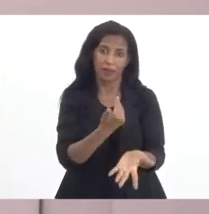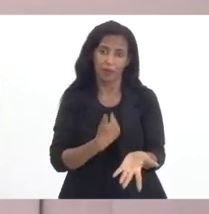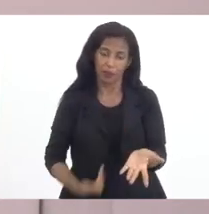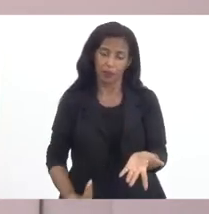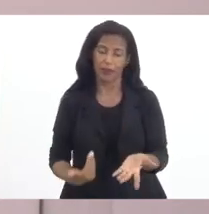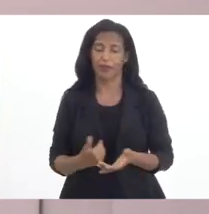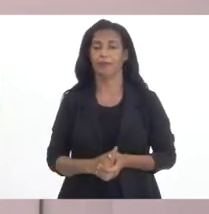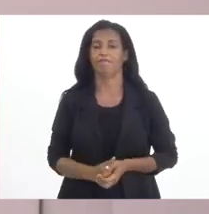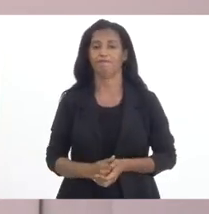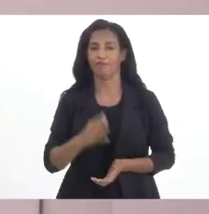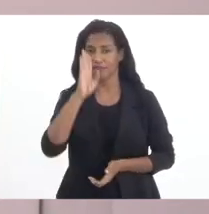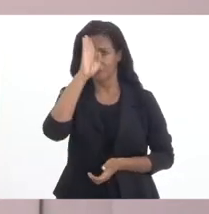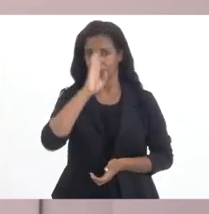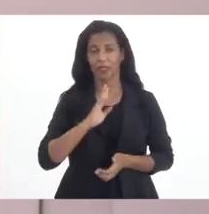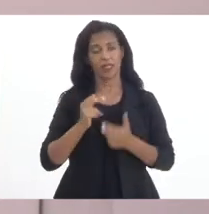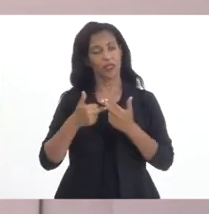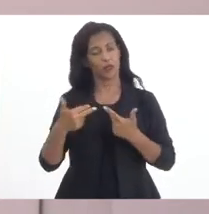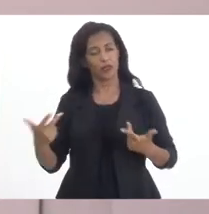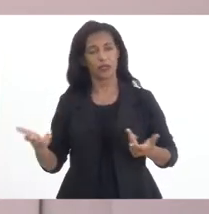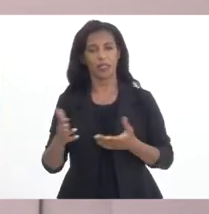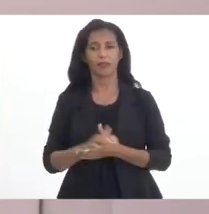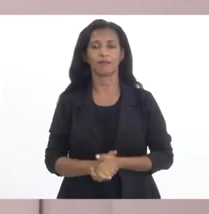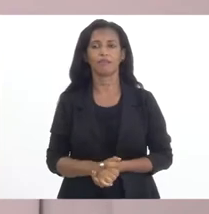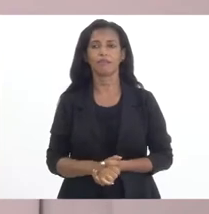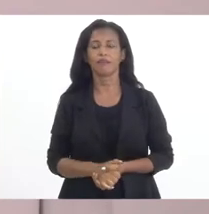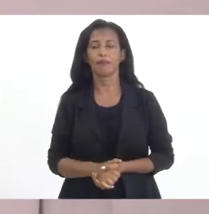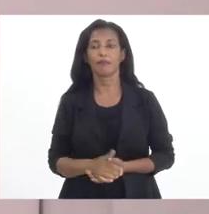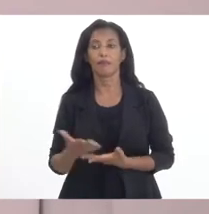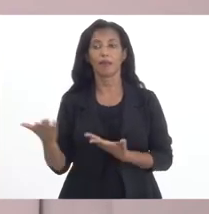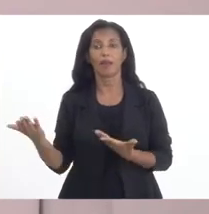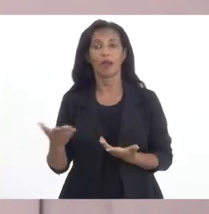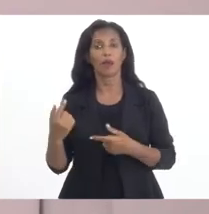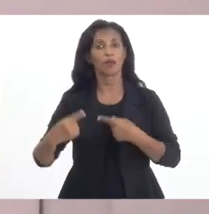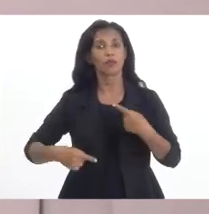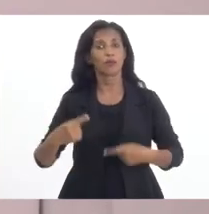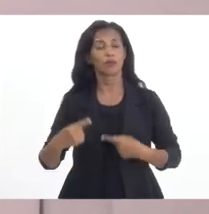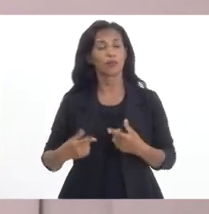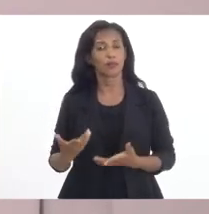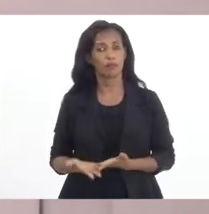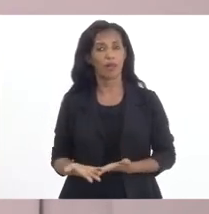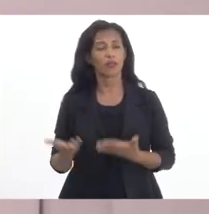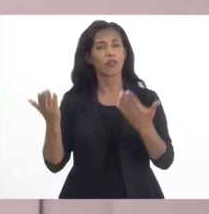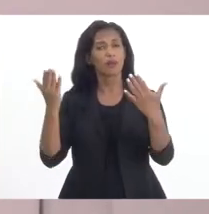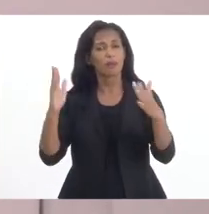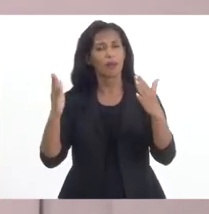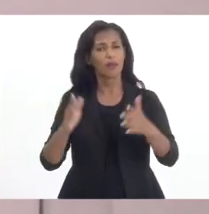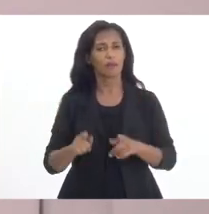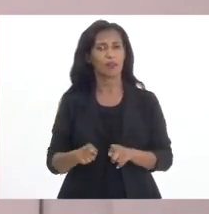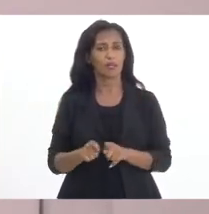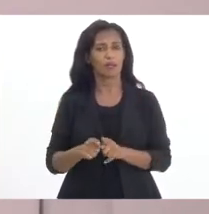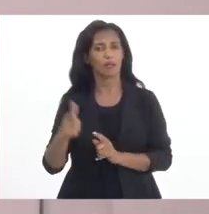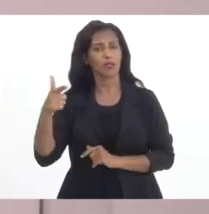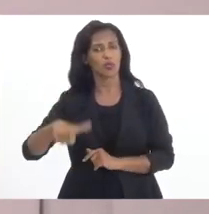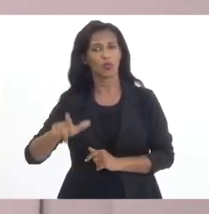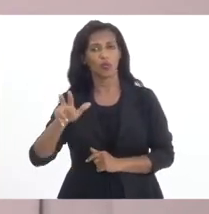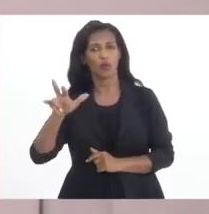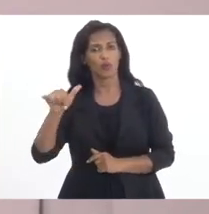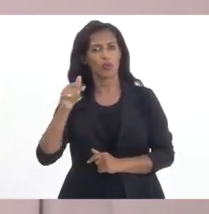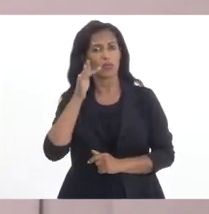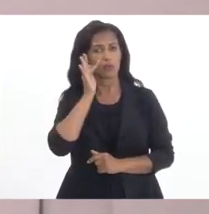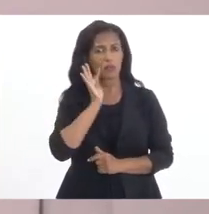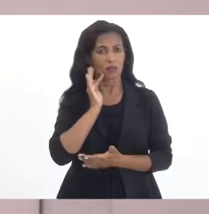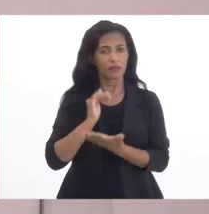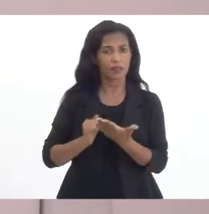pública gratuita e de qualidade. Agora, sobre esse debate, eu quero parabenizar muito de novo a Lucinha e o